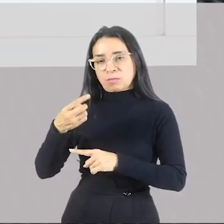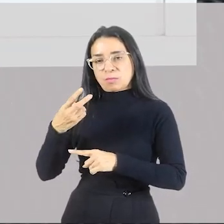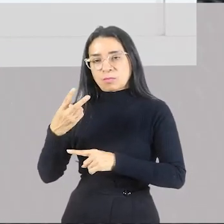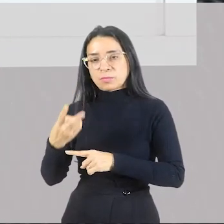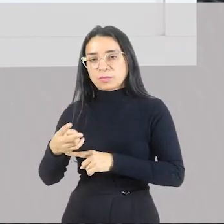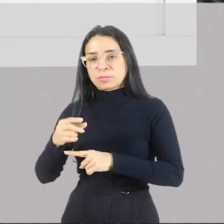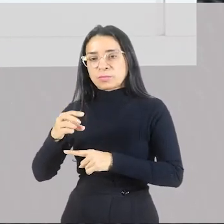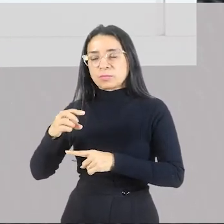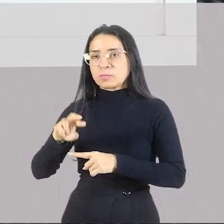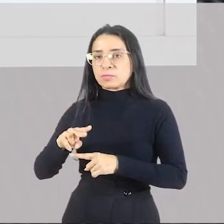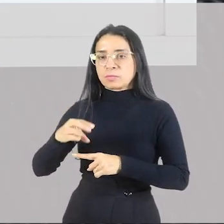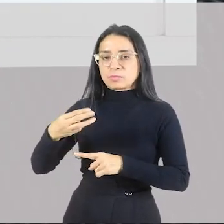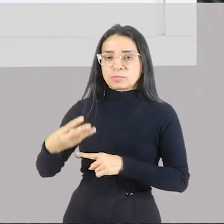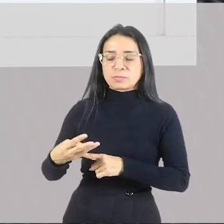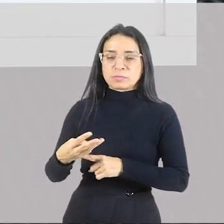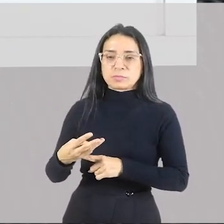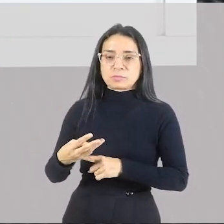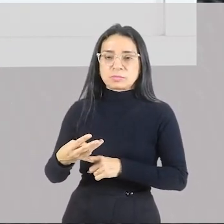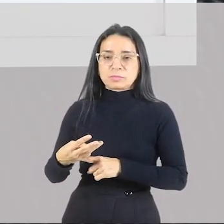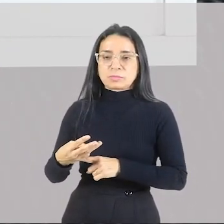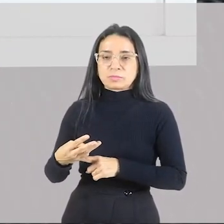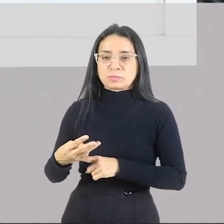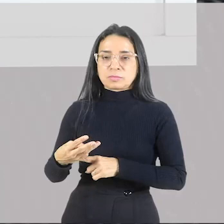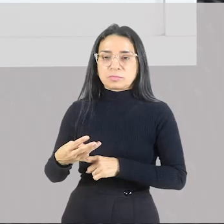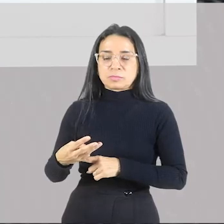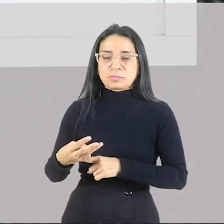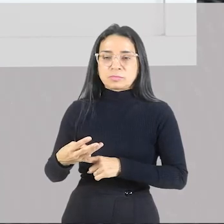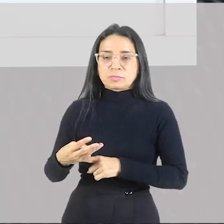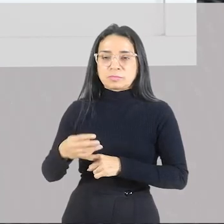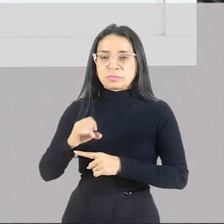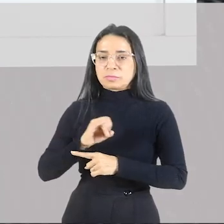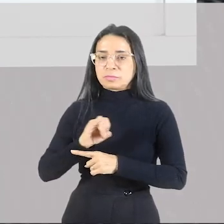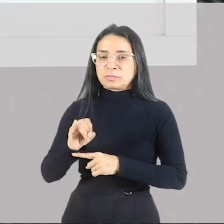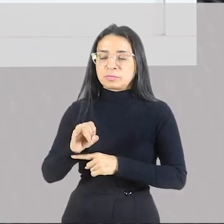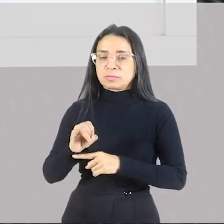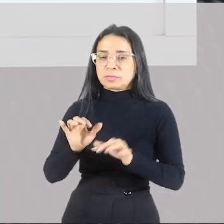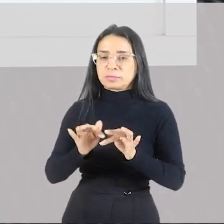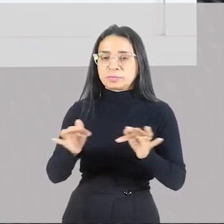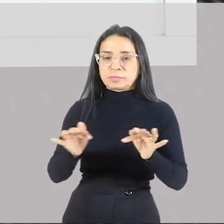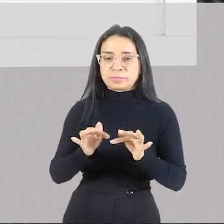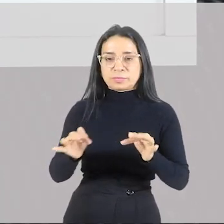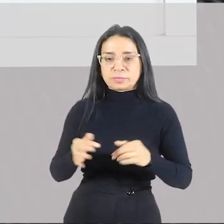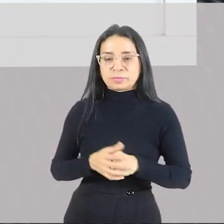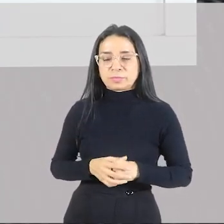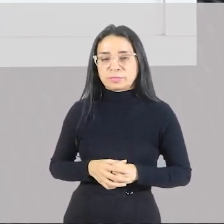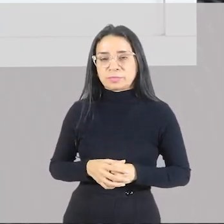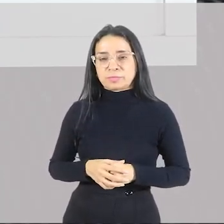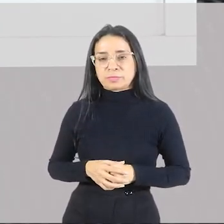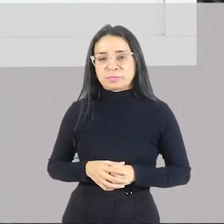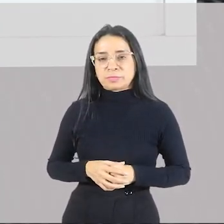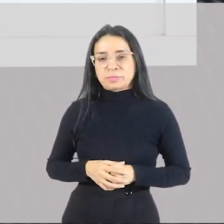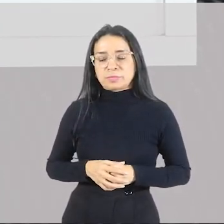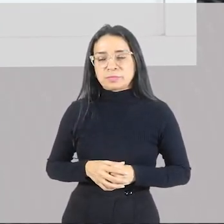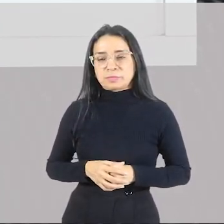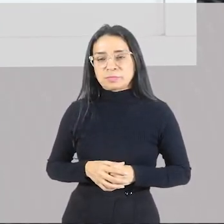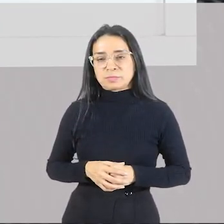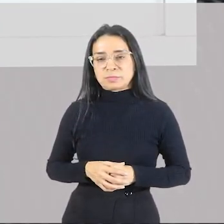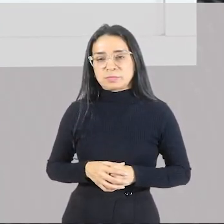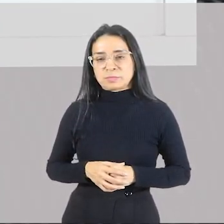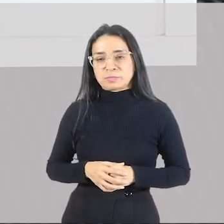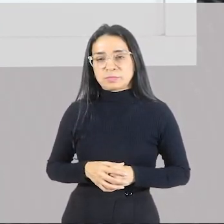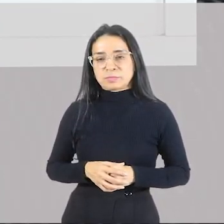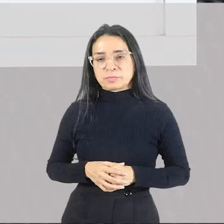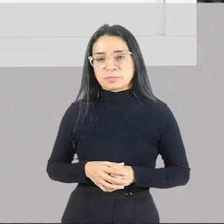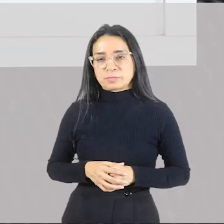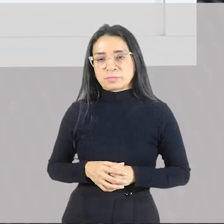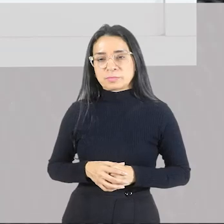3. Não é isso? Se eu fizer agora aqui uma simplificação do 9 com 3, ó, 9 dividido